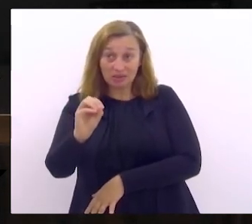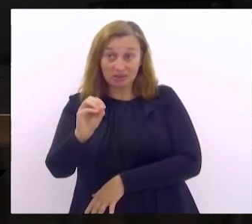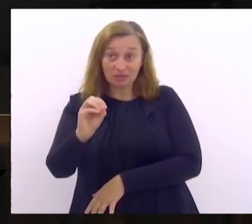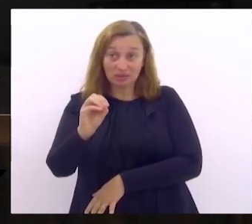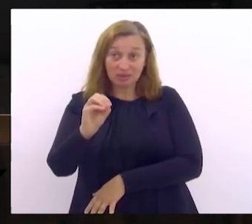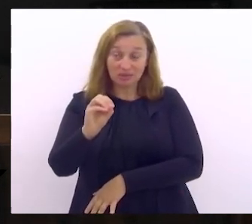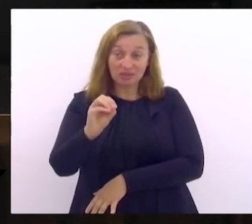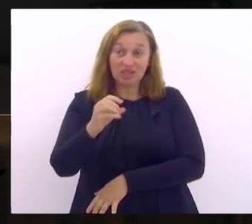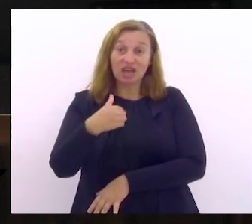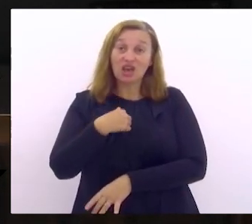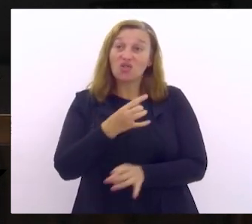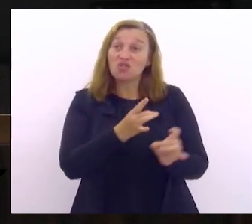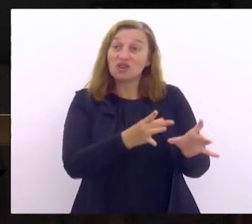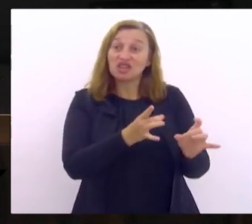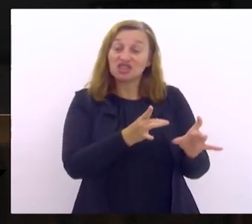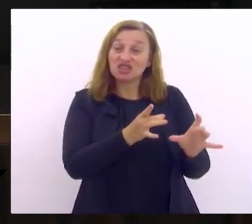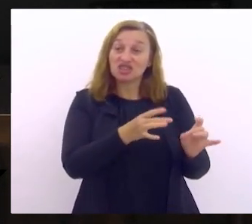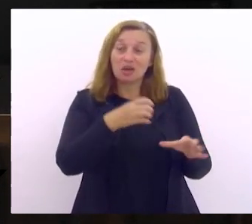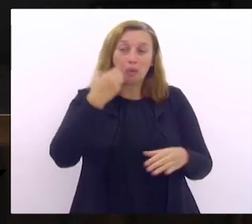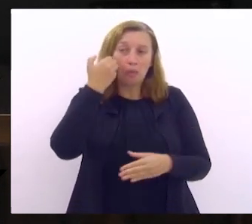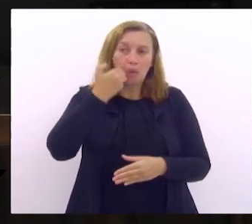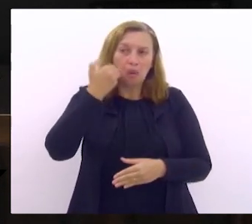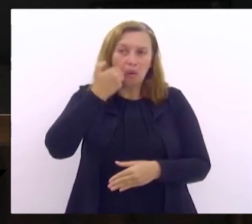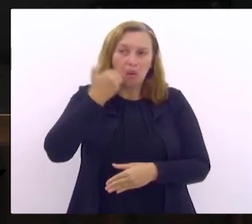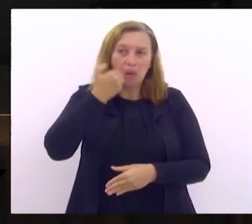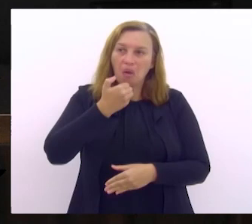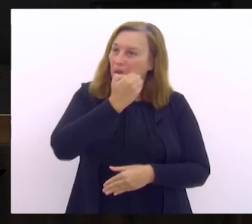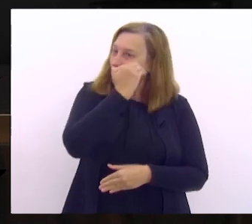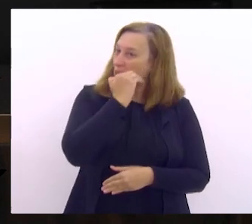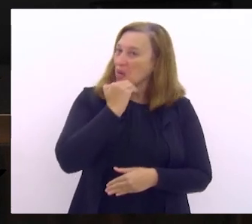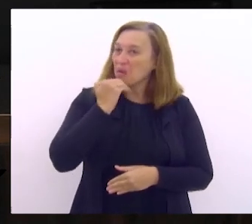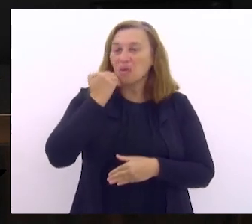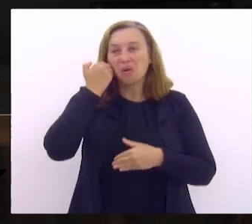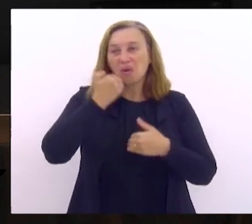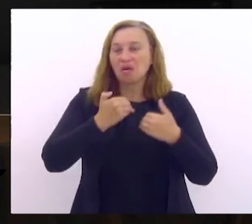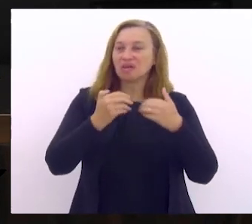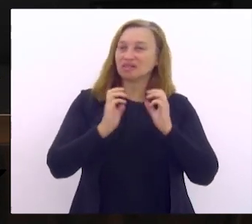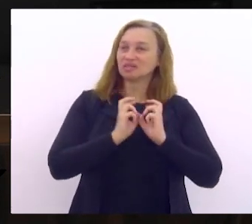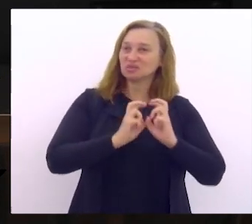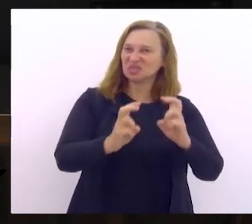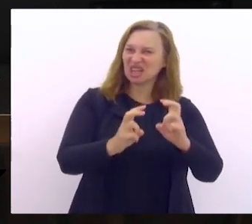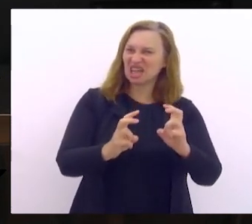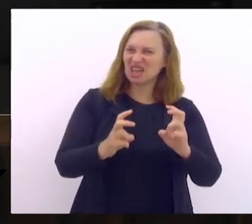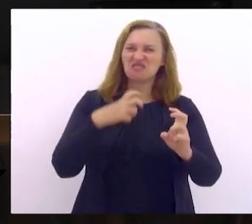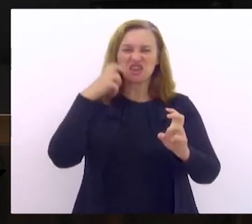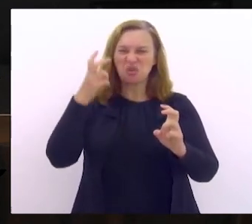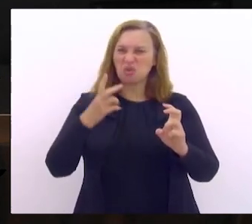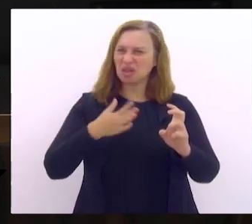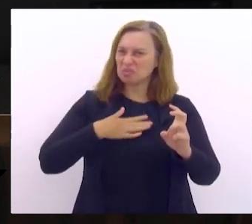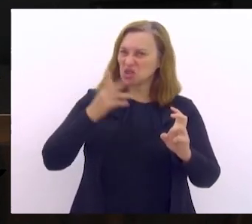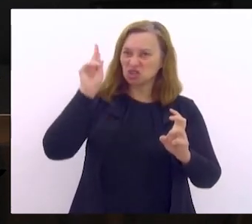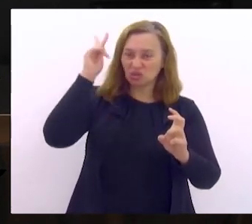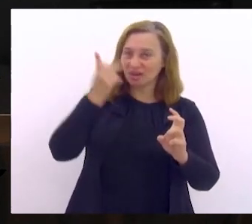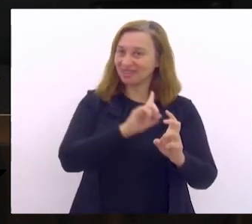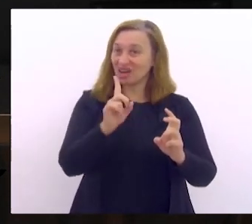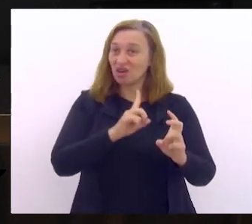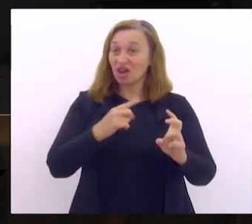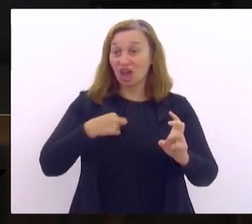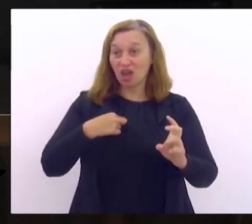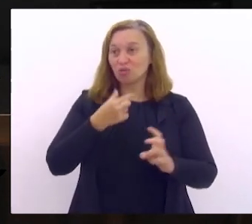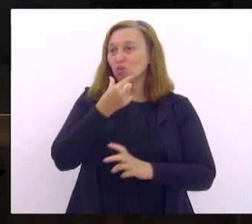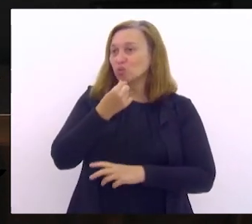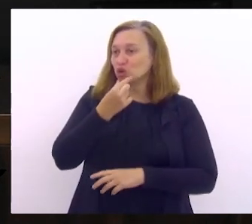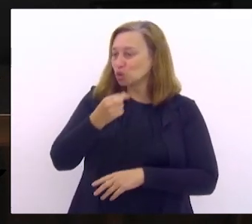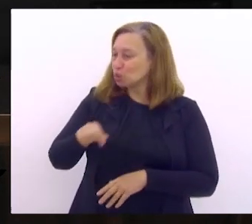Eu vendi Presto Barba no trem, aonde que eu vou, não tenho vergonha nenhuma de falar a minha história. Eu sou um garoto cria do